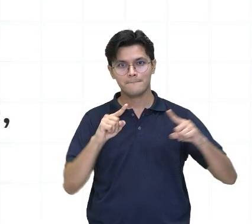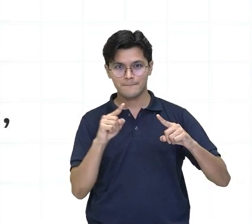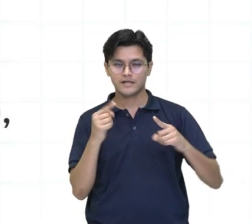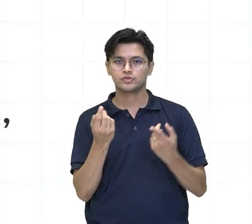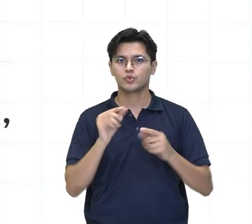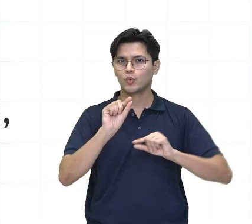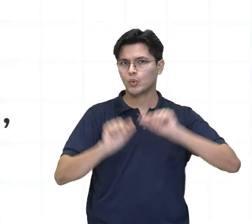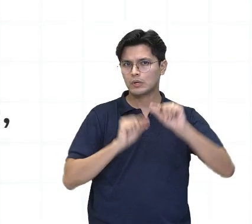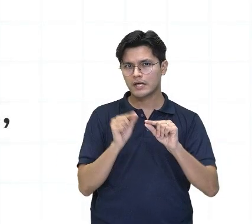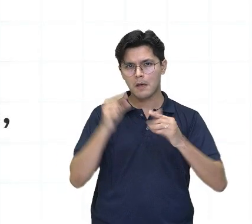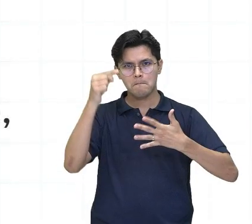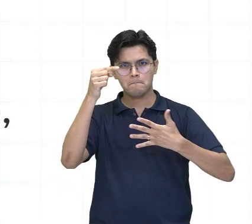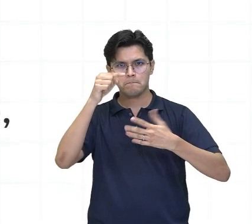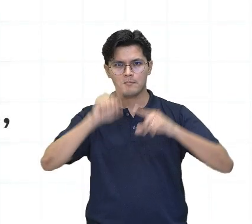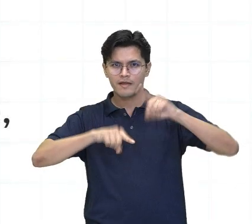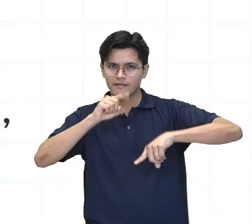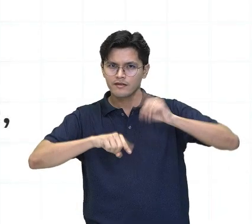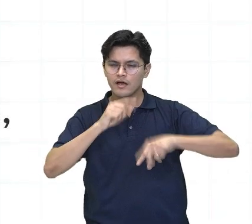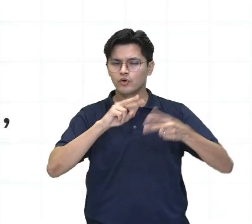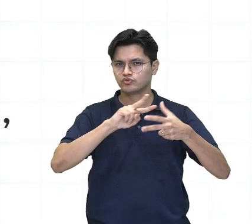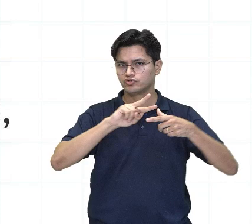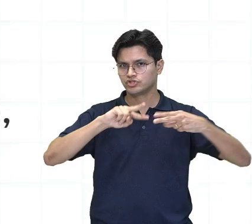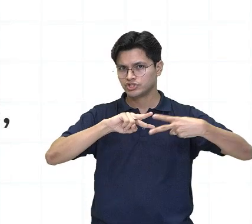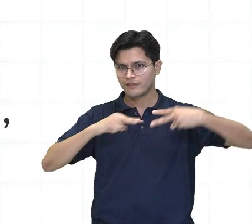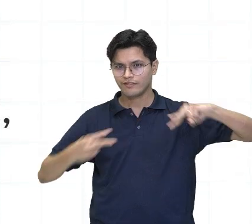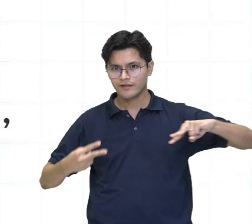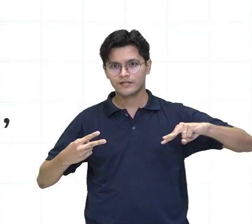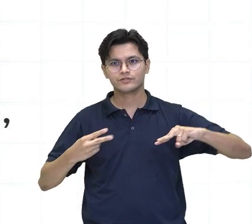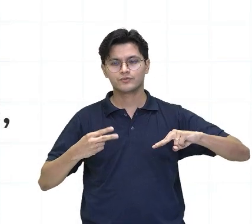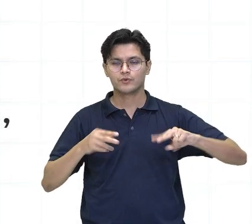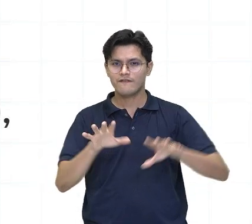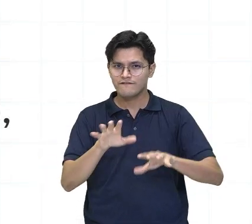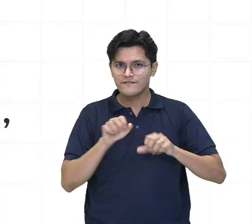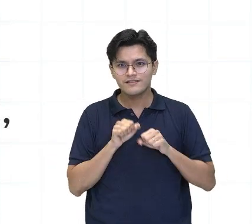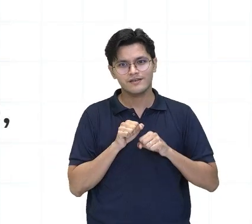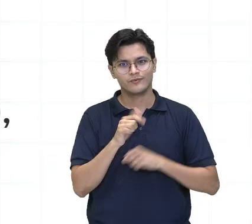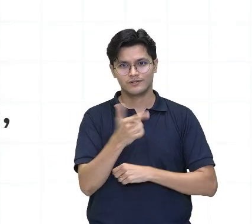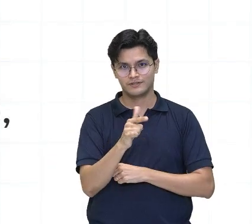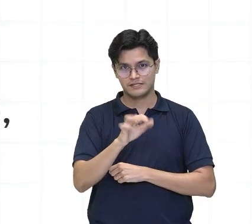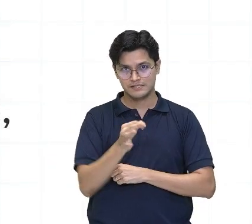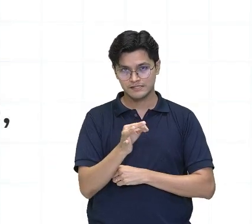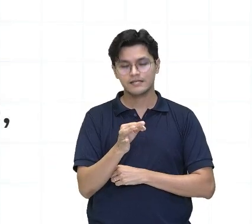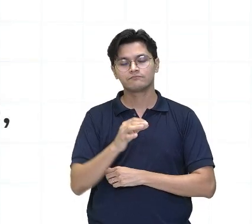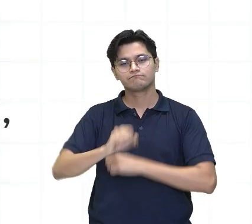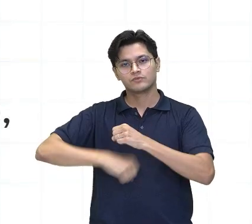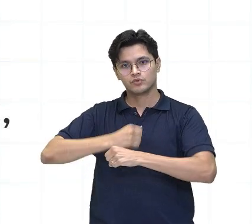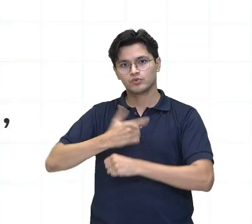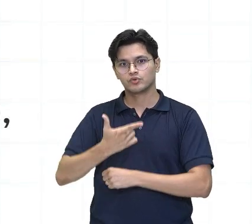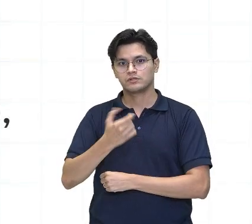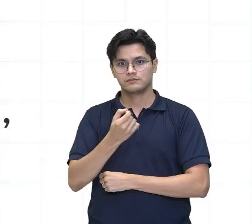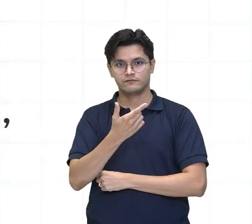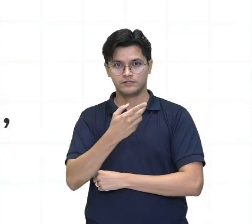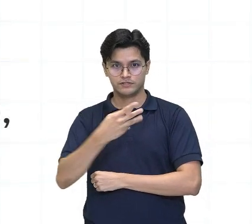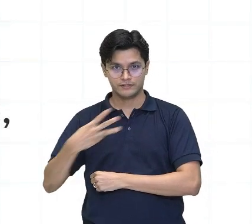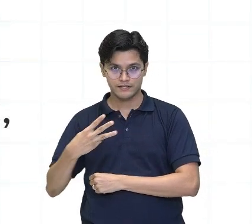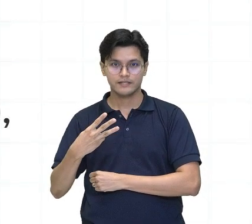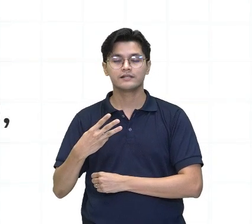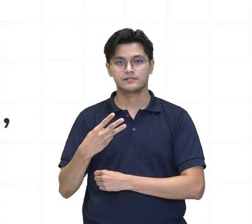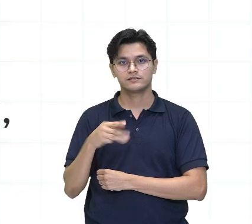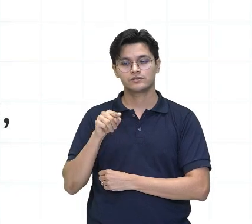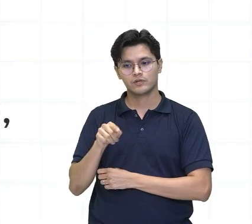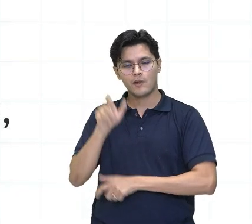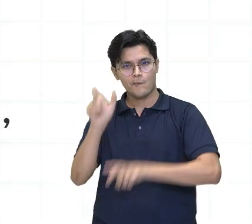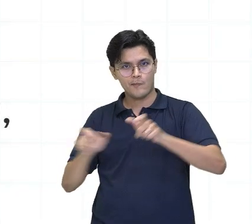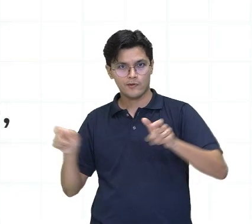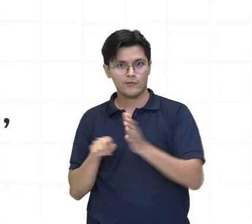estudo publicado em dezembro de 2023, os pesquisadores analisaram 121 trabalhos sobre